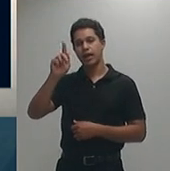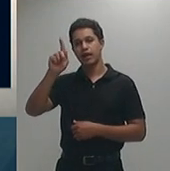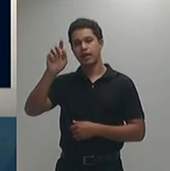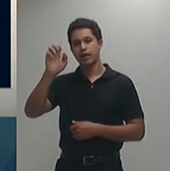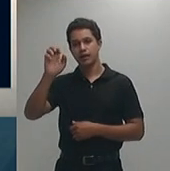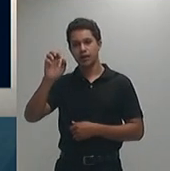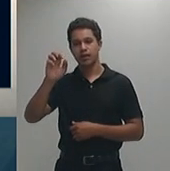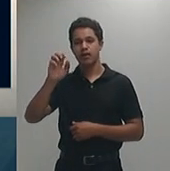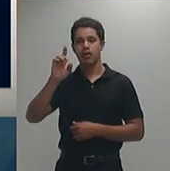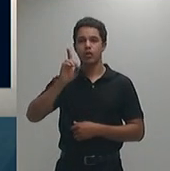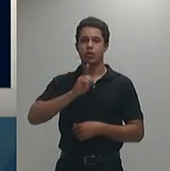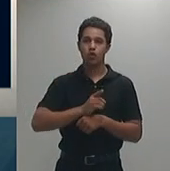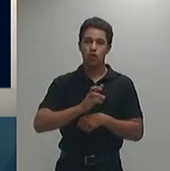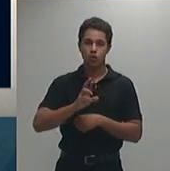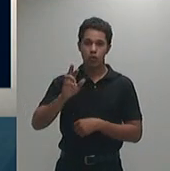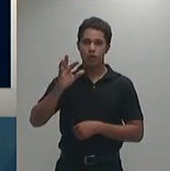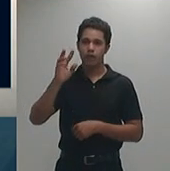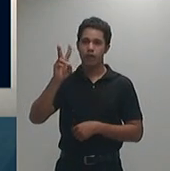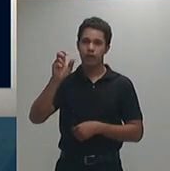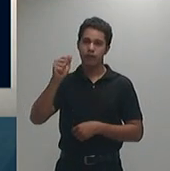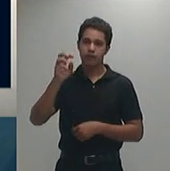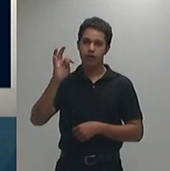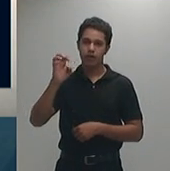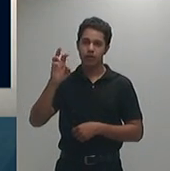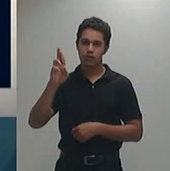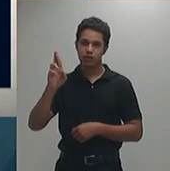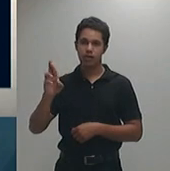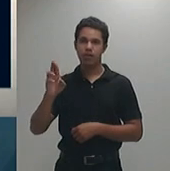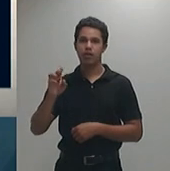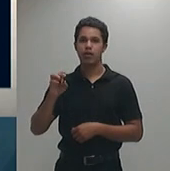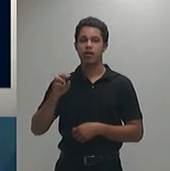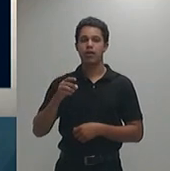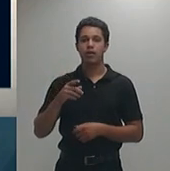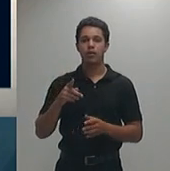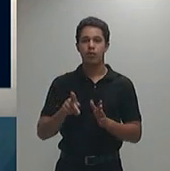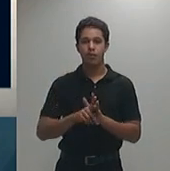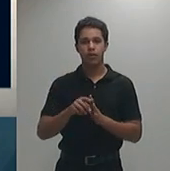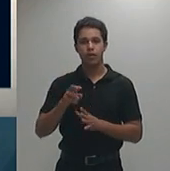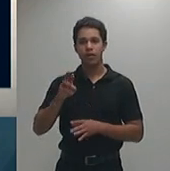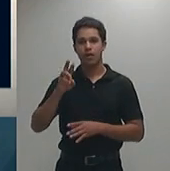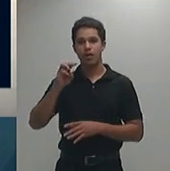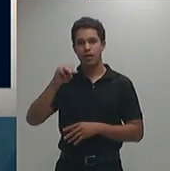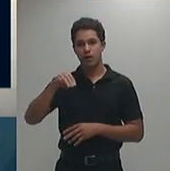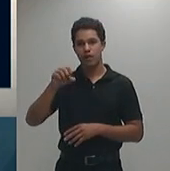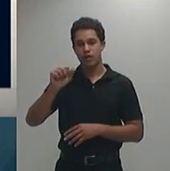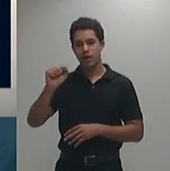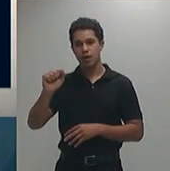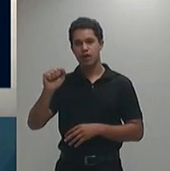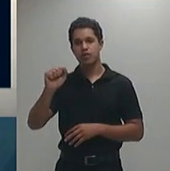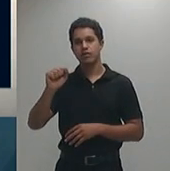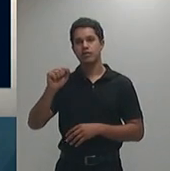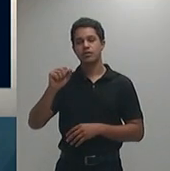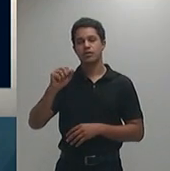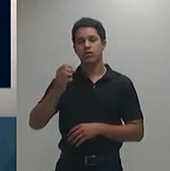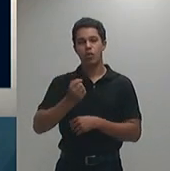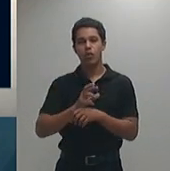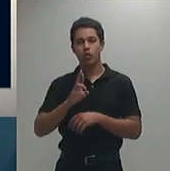Moura pela AMS Doutora Adriana Cristina